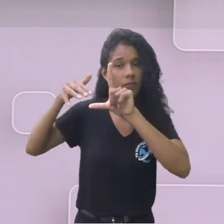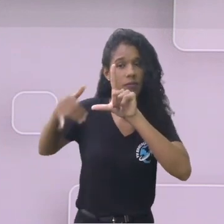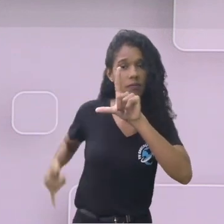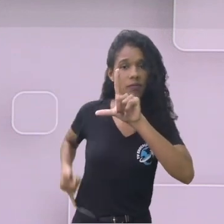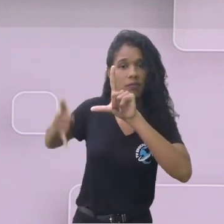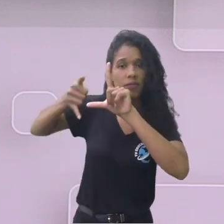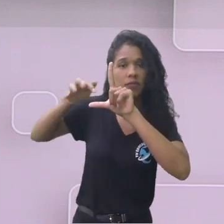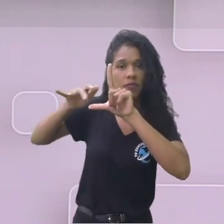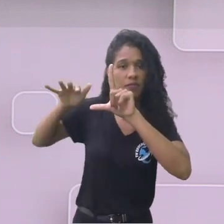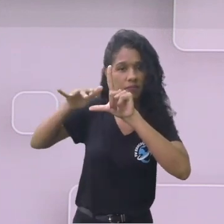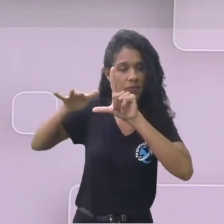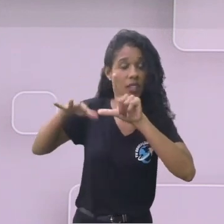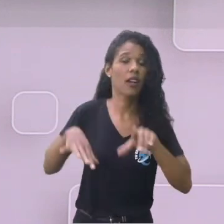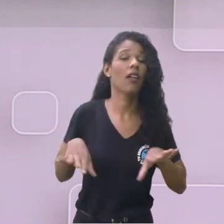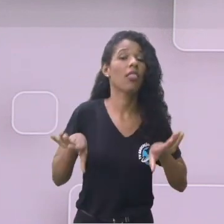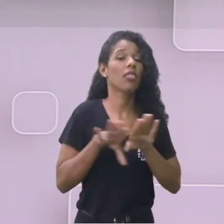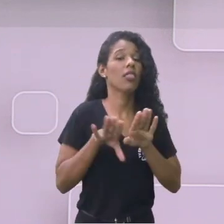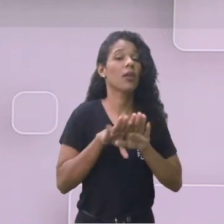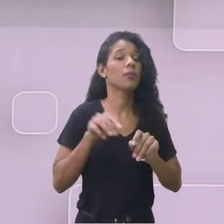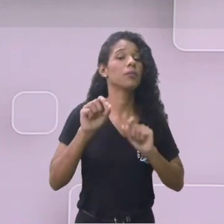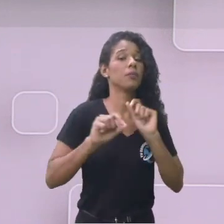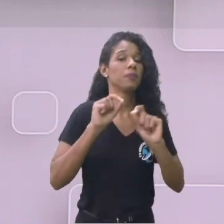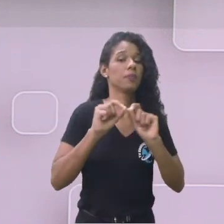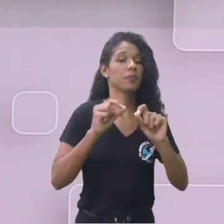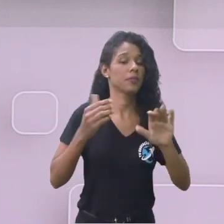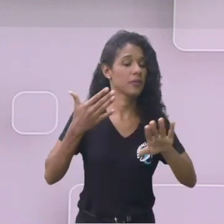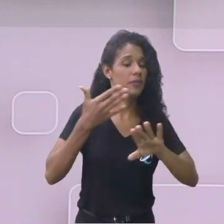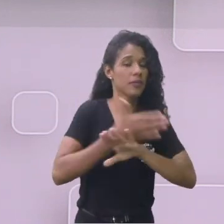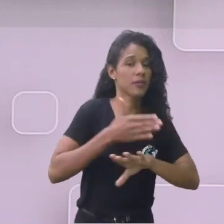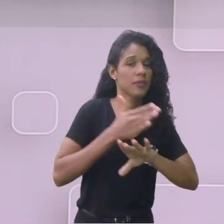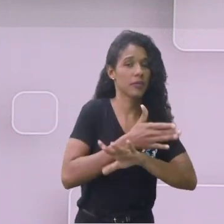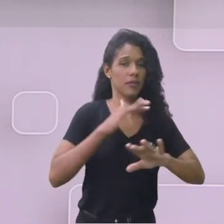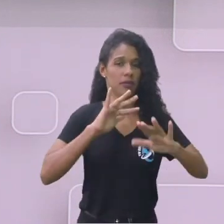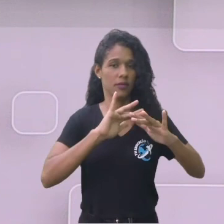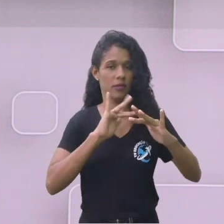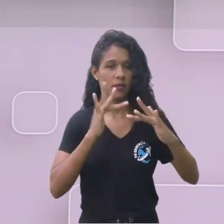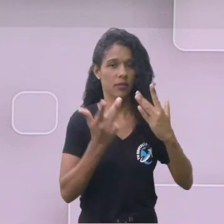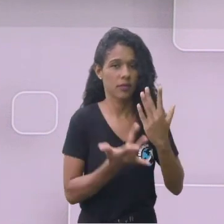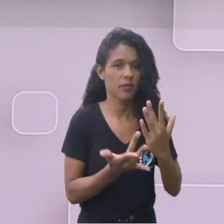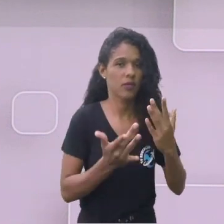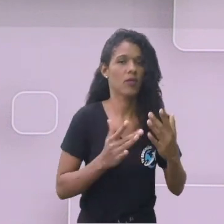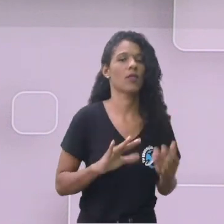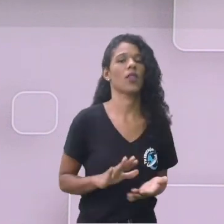tela. Acesse nossas redes sociais, se inscreva em nosso